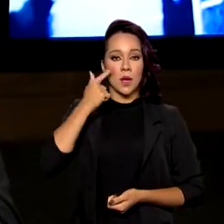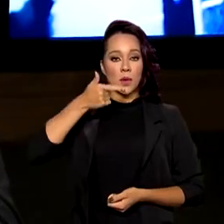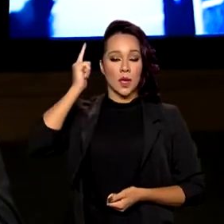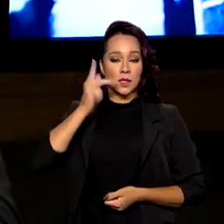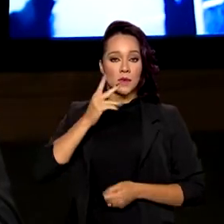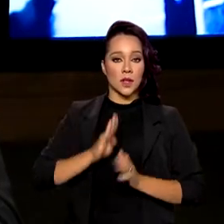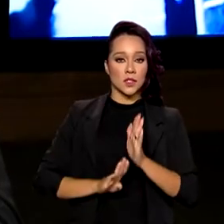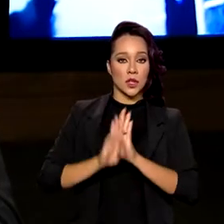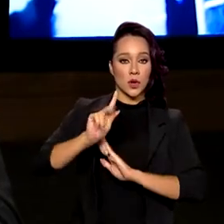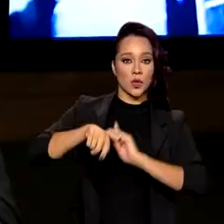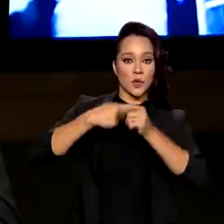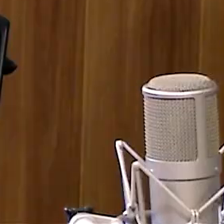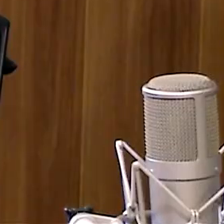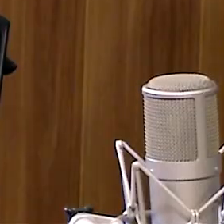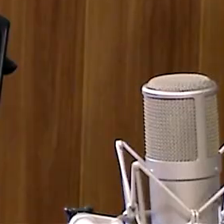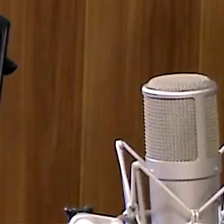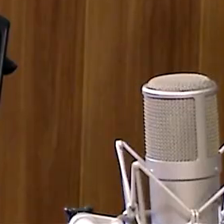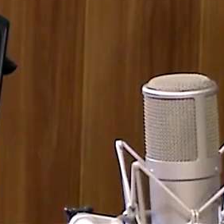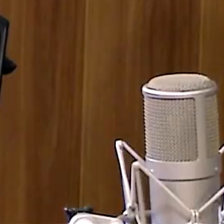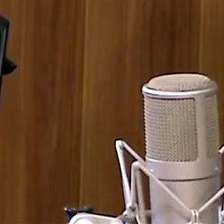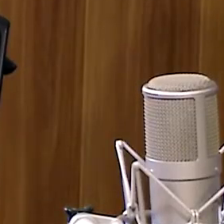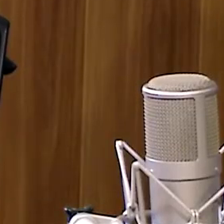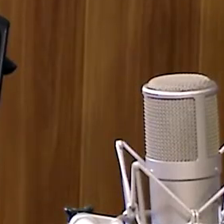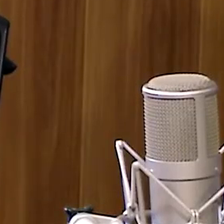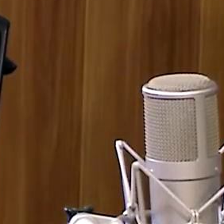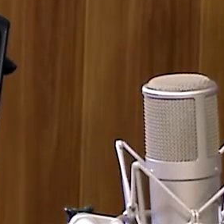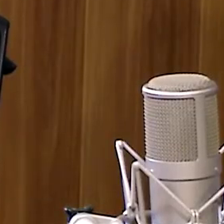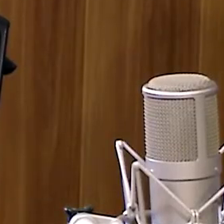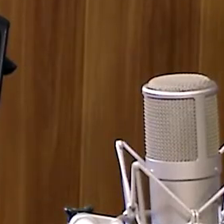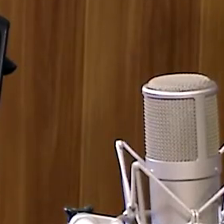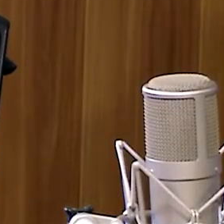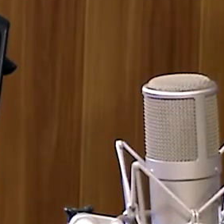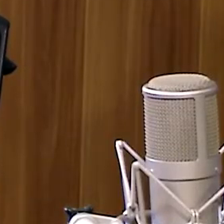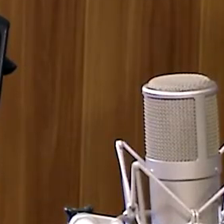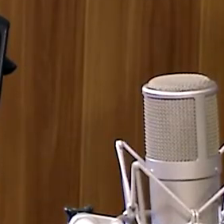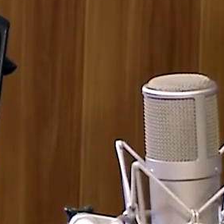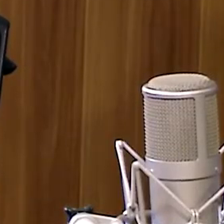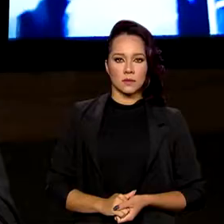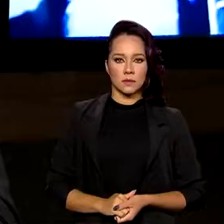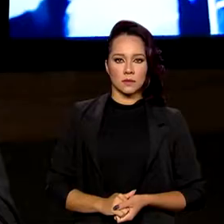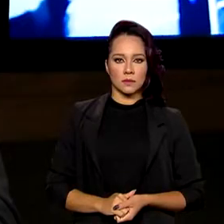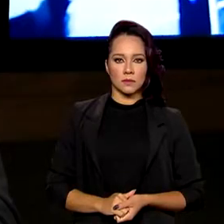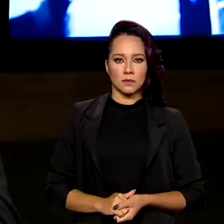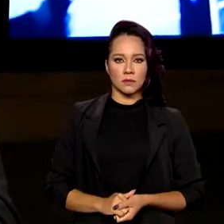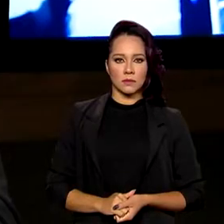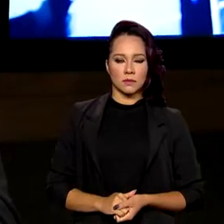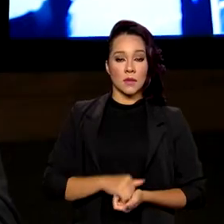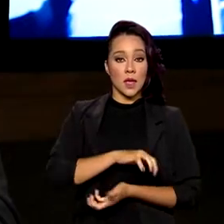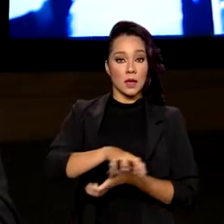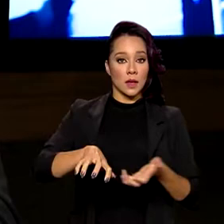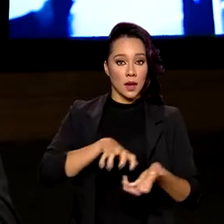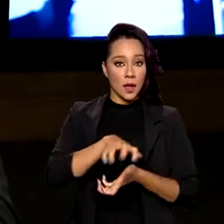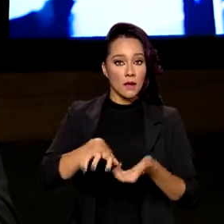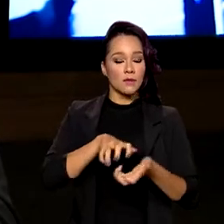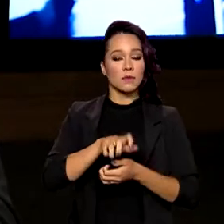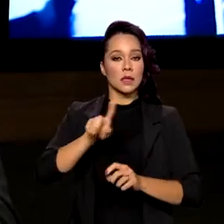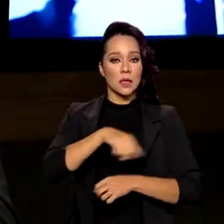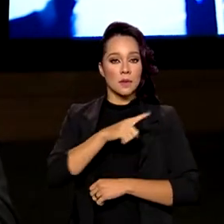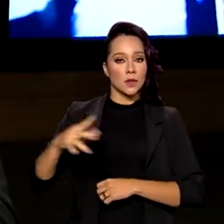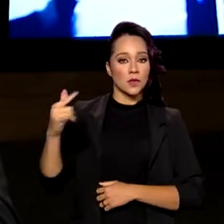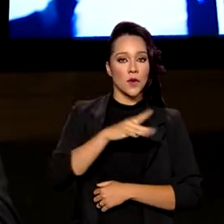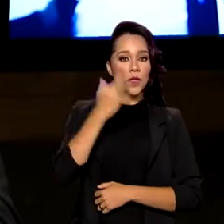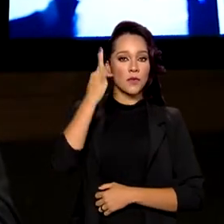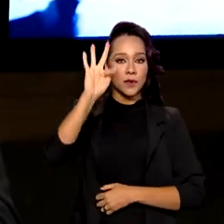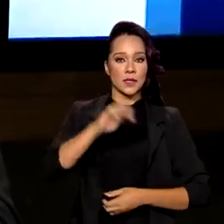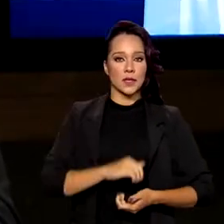da economia caixa para elas o programa da Caixa Econômica só para atender mulheres greve de controladores provoca cancelamento de